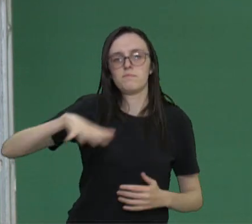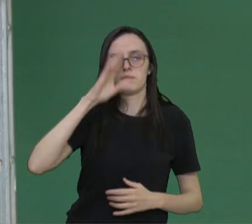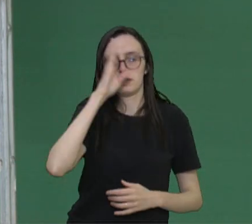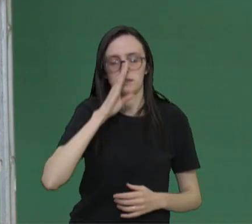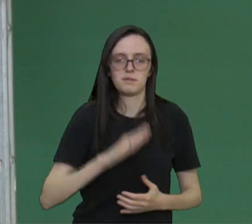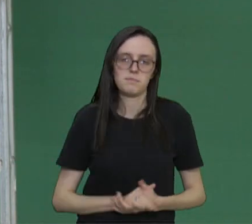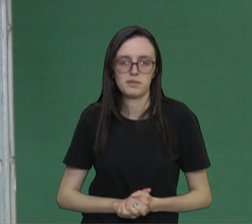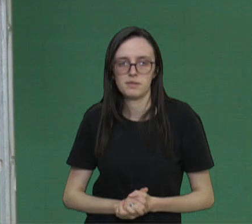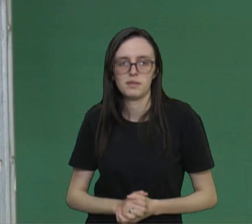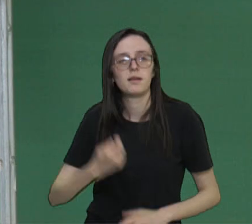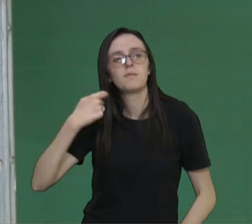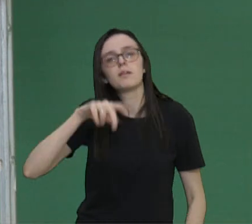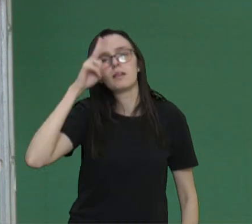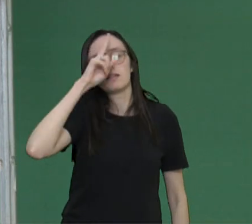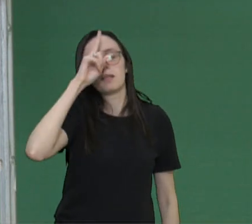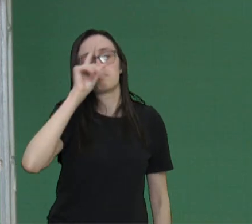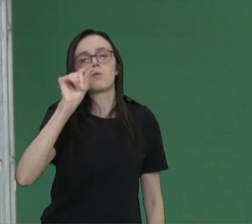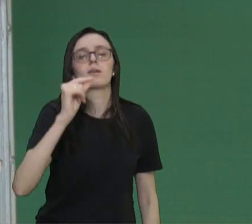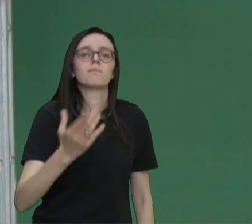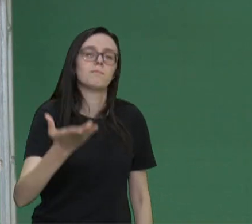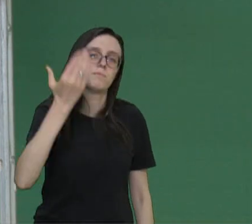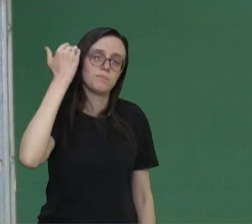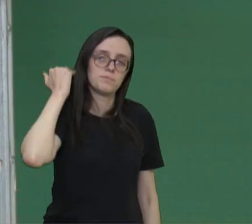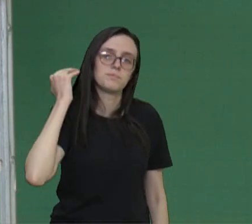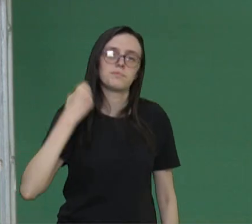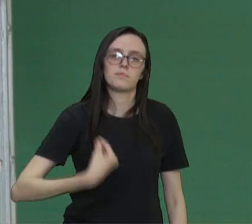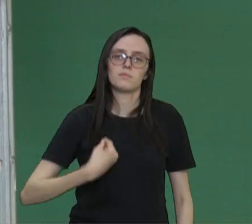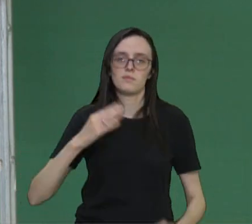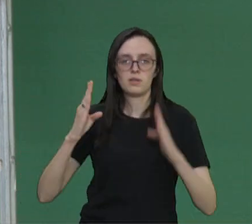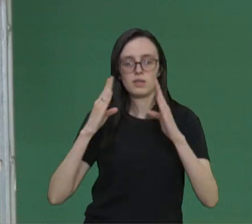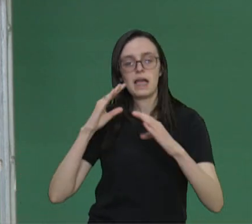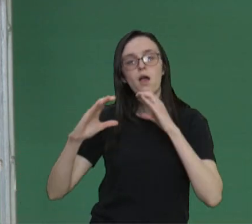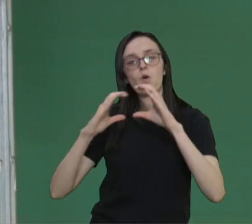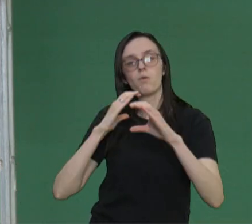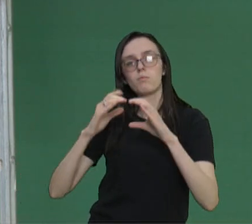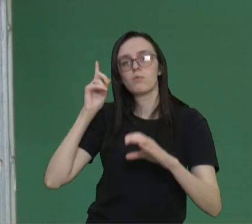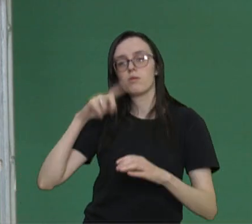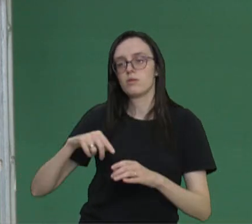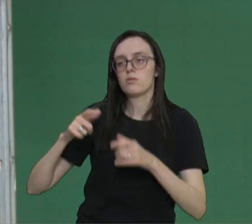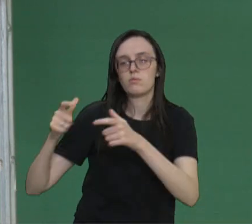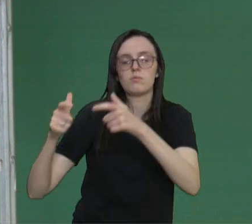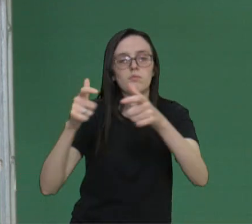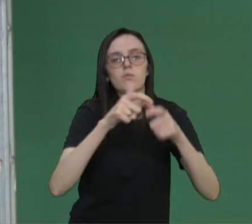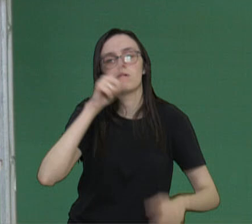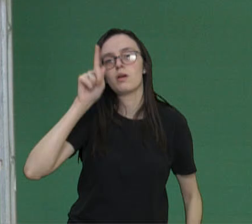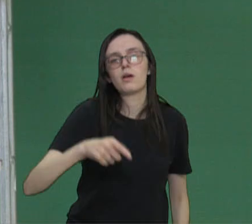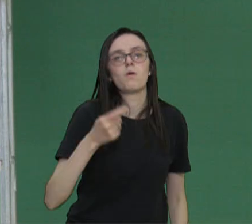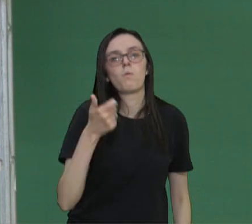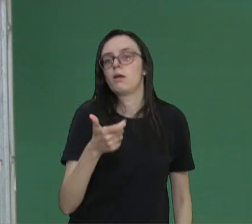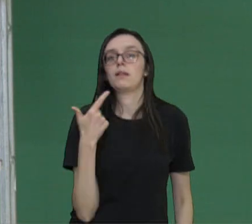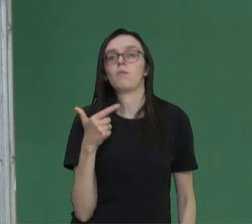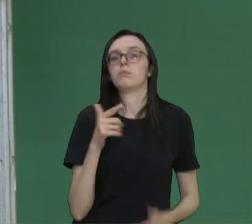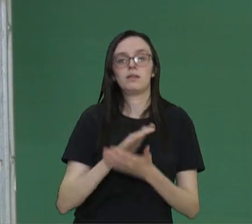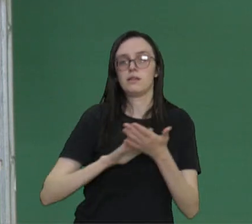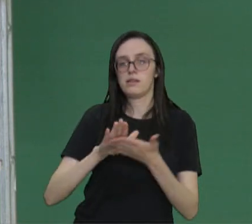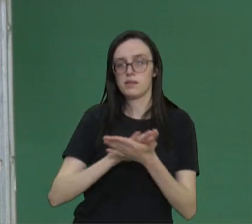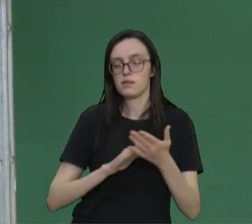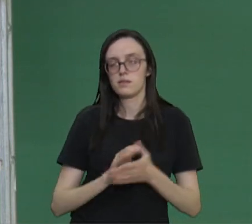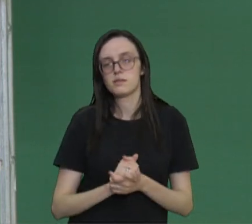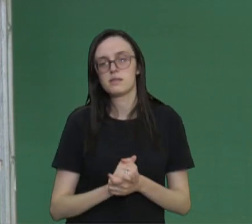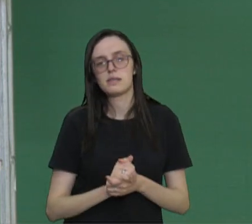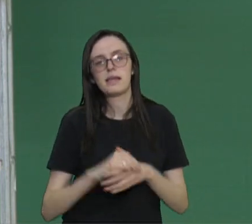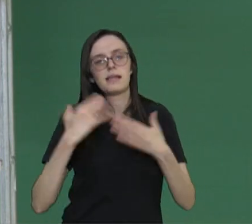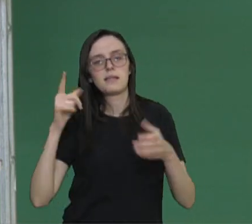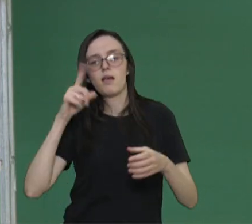Brasil. Tem que lembrar que nessa época a comunicação entre esses núcleos ela era quase que inexistente, né? Então